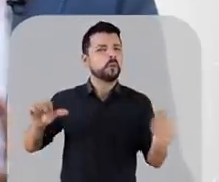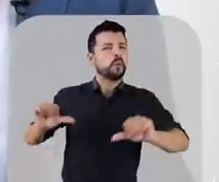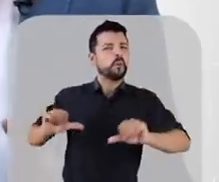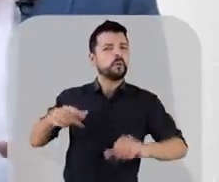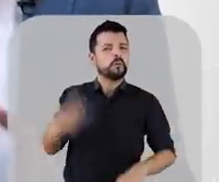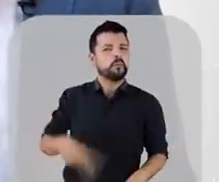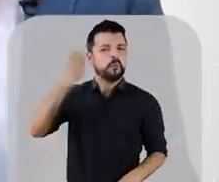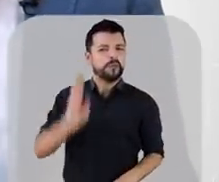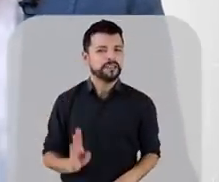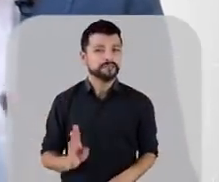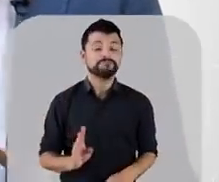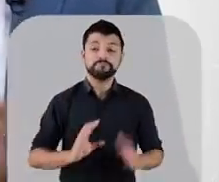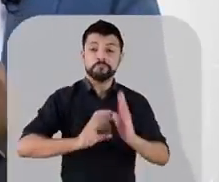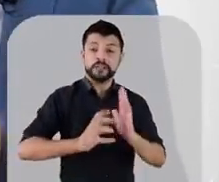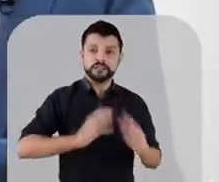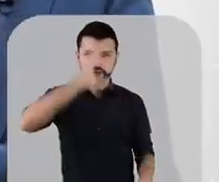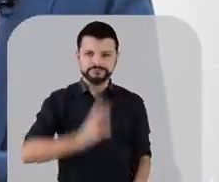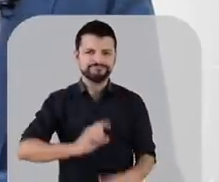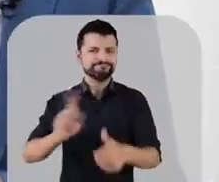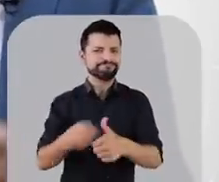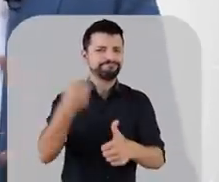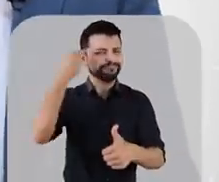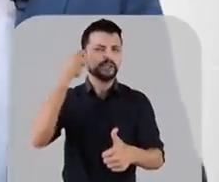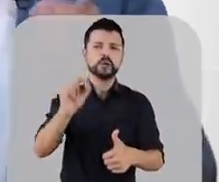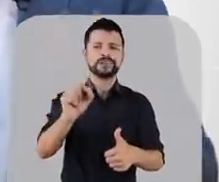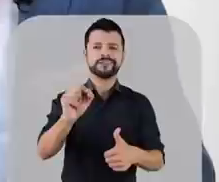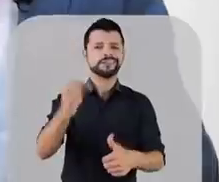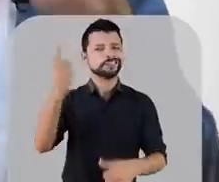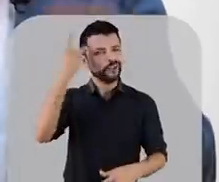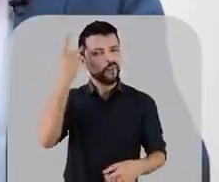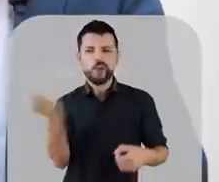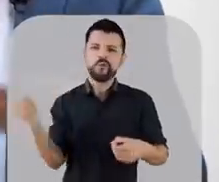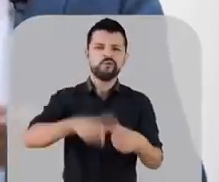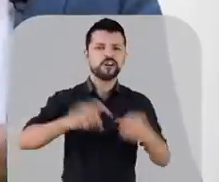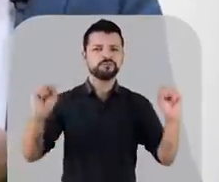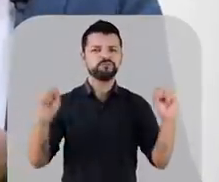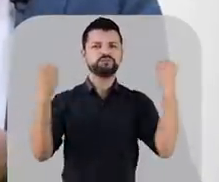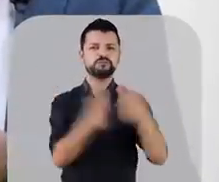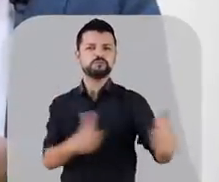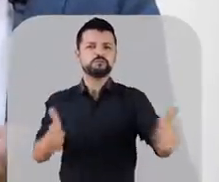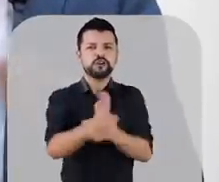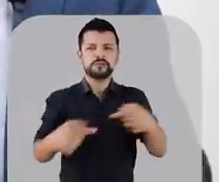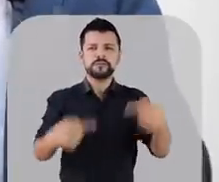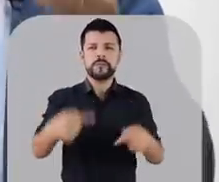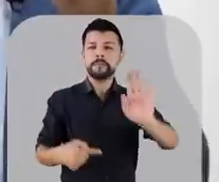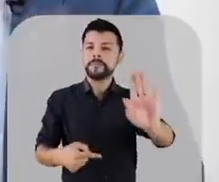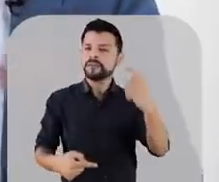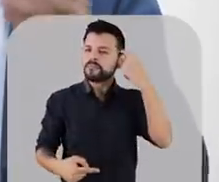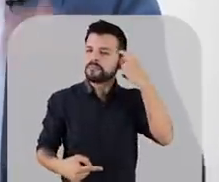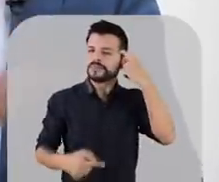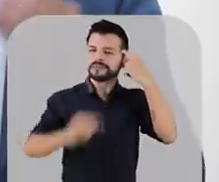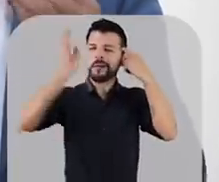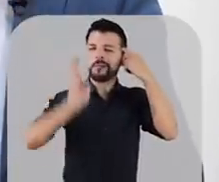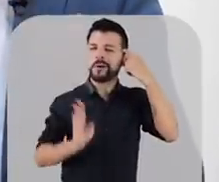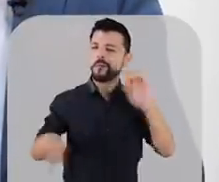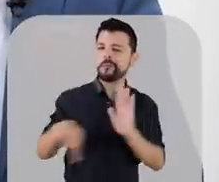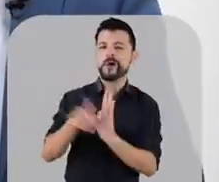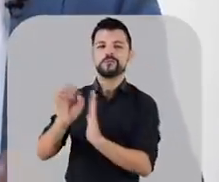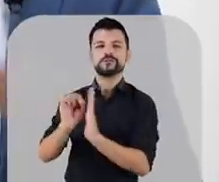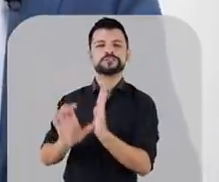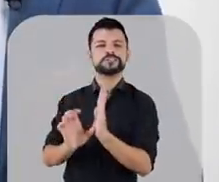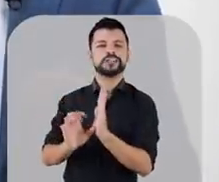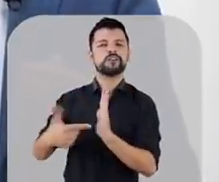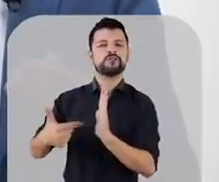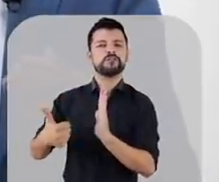Brasil. O Cidadania coloca como questão indispensável que São Paulo volte a ter esse protagonismo político, mas pensar o Brasil do século